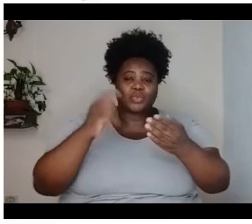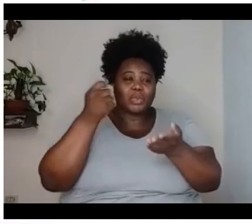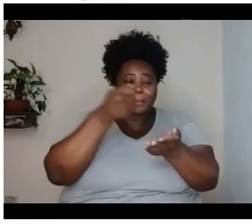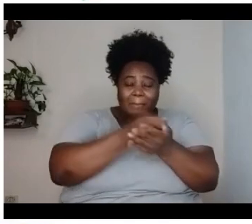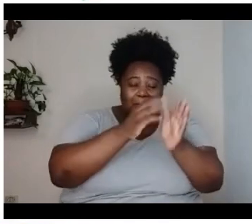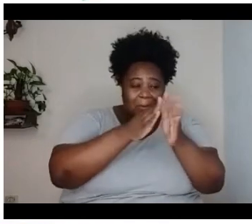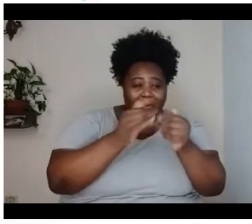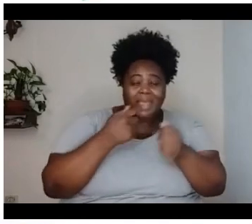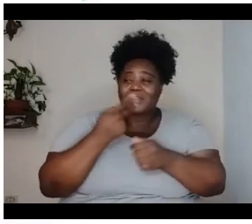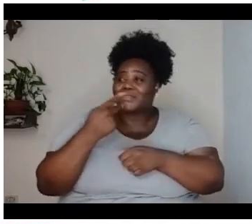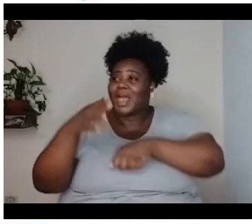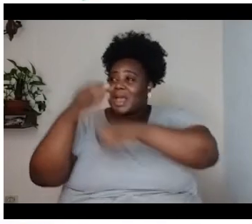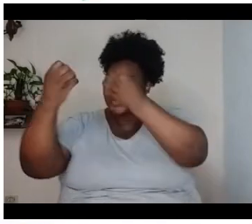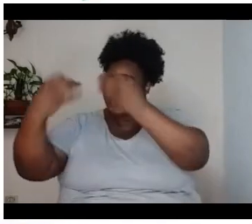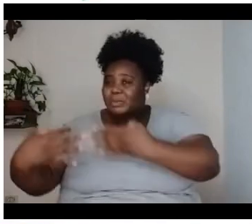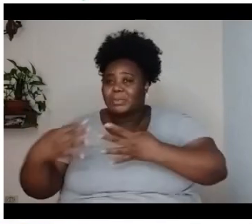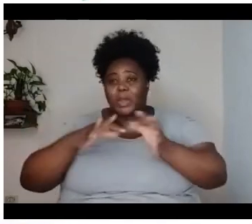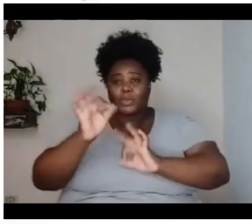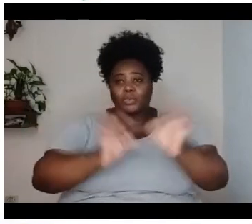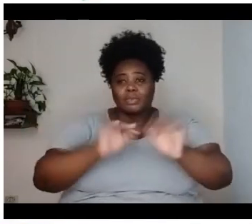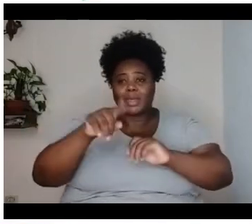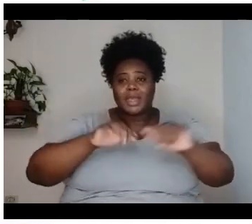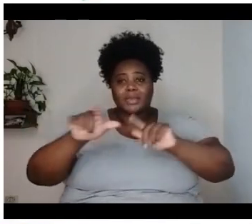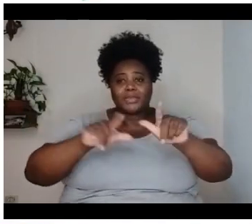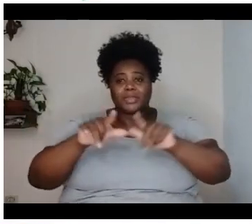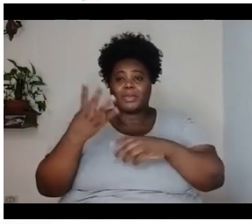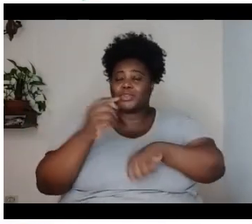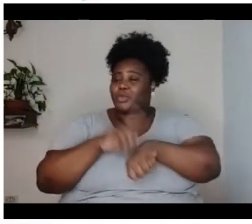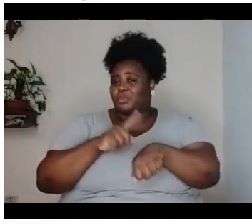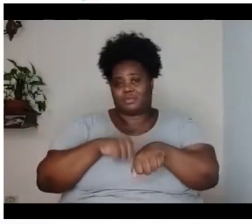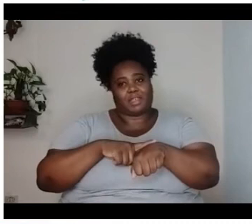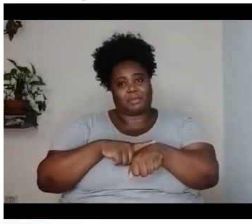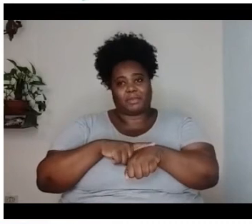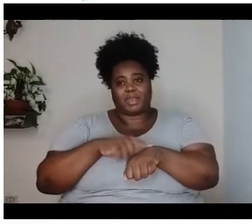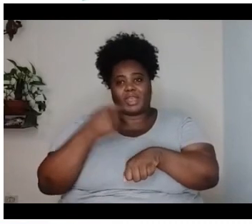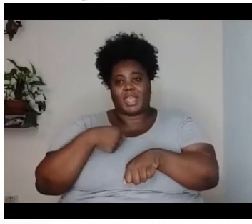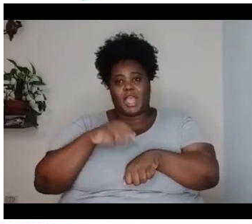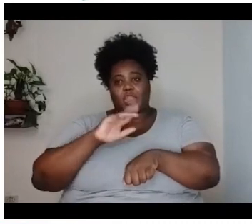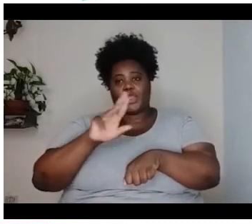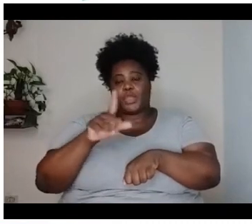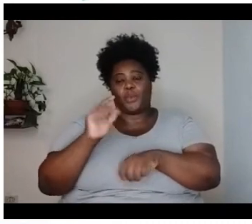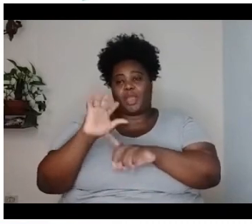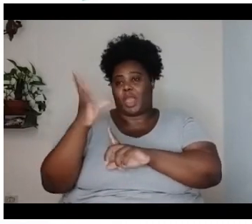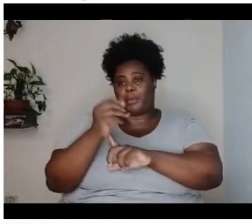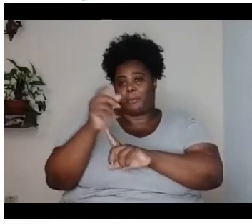falo explico meu projeto. É um trabalho de muito tempo. Eu não sou uma